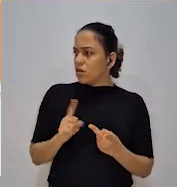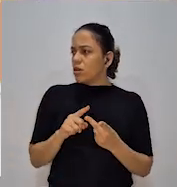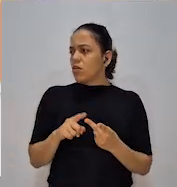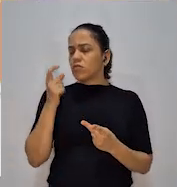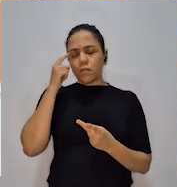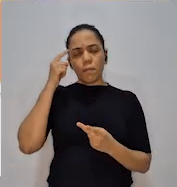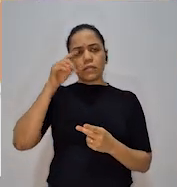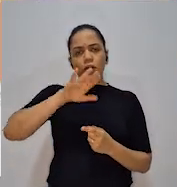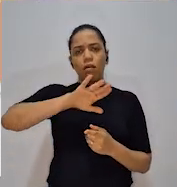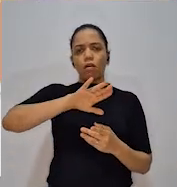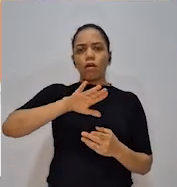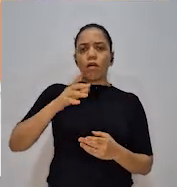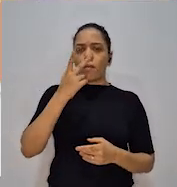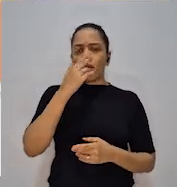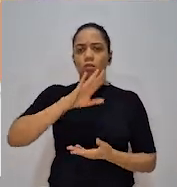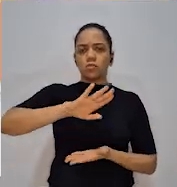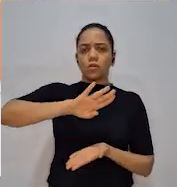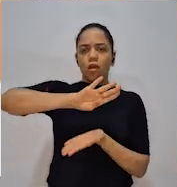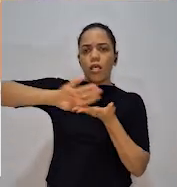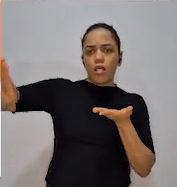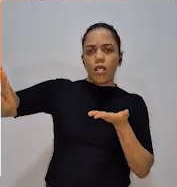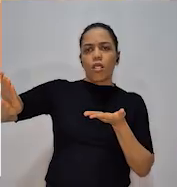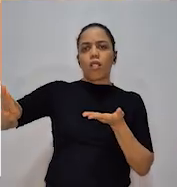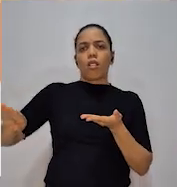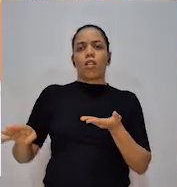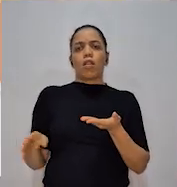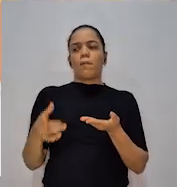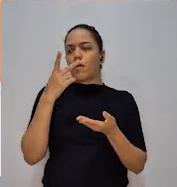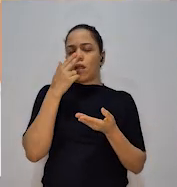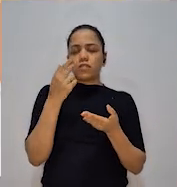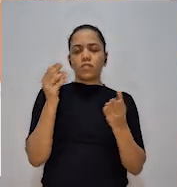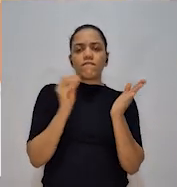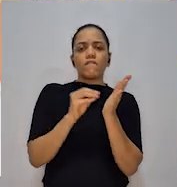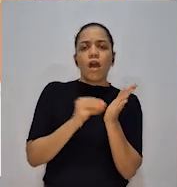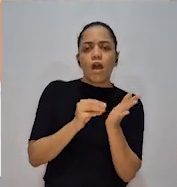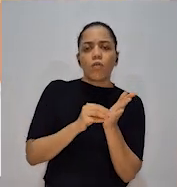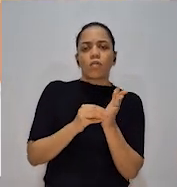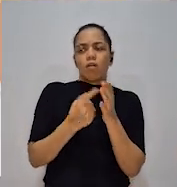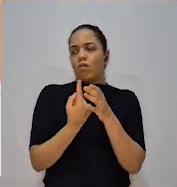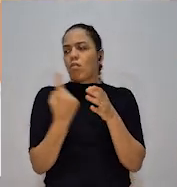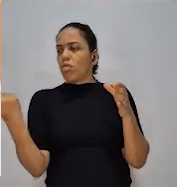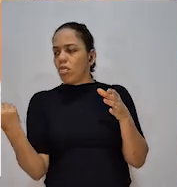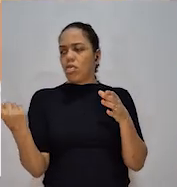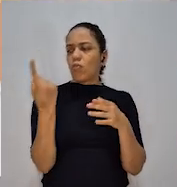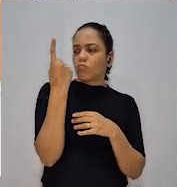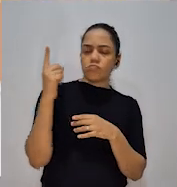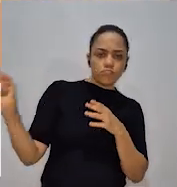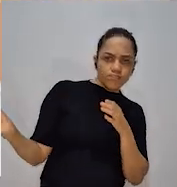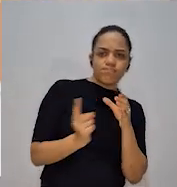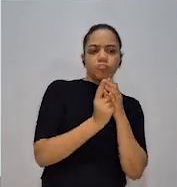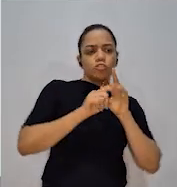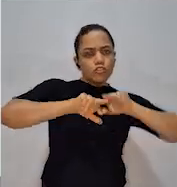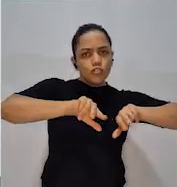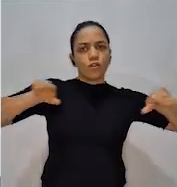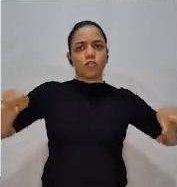de lado né, uma interseccionalidade, uma possibilidade realmente de trazer diversidades